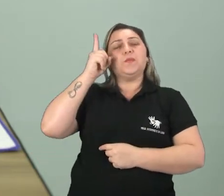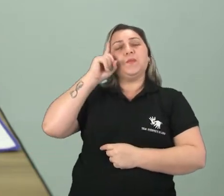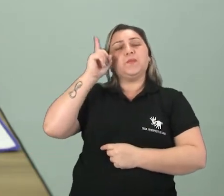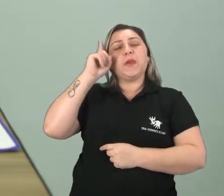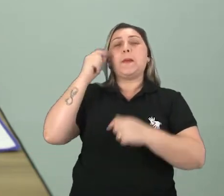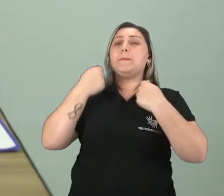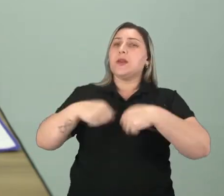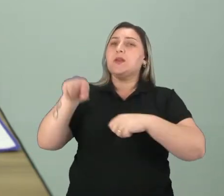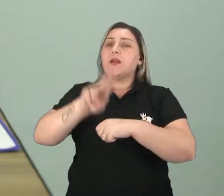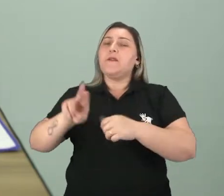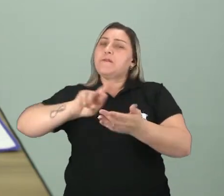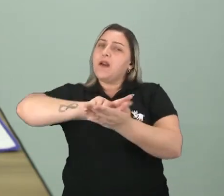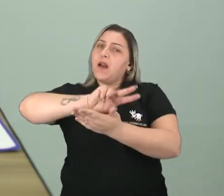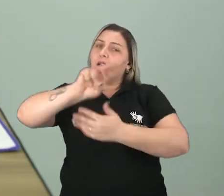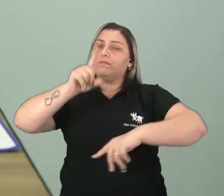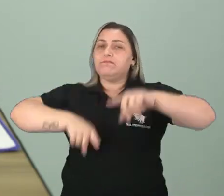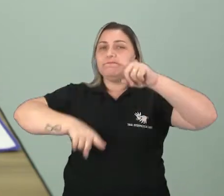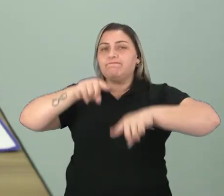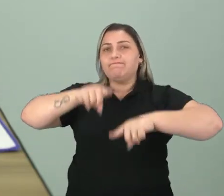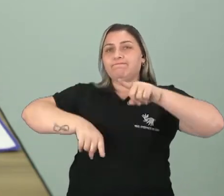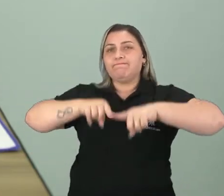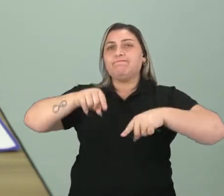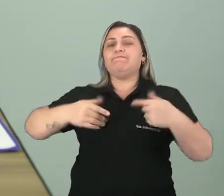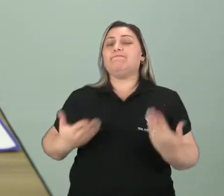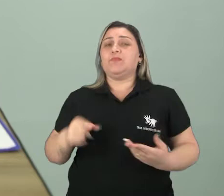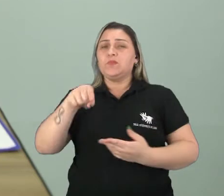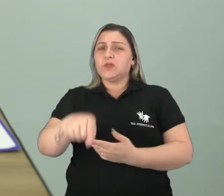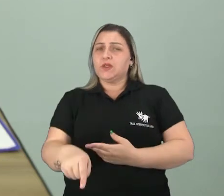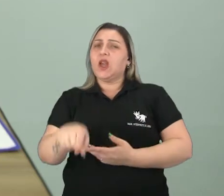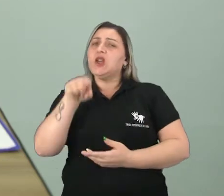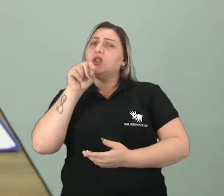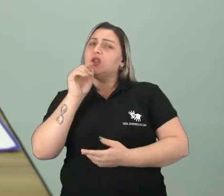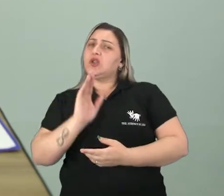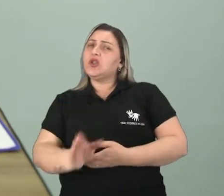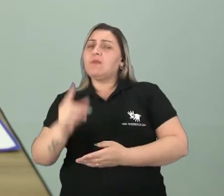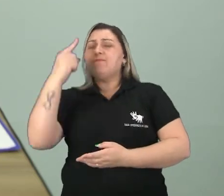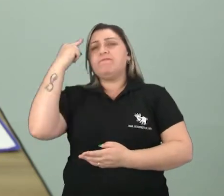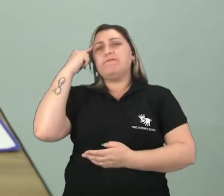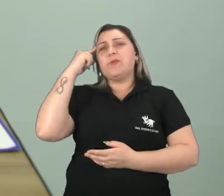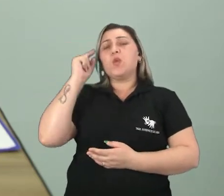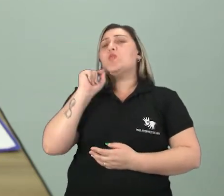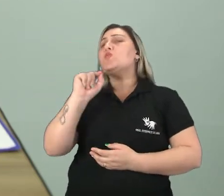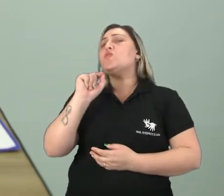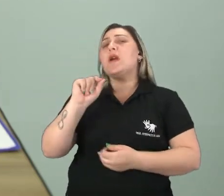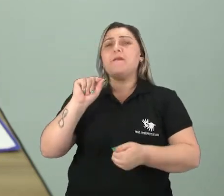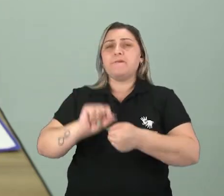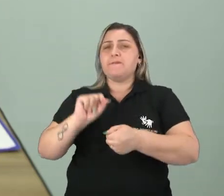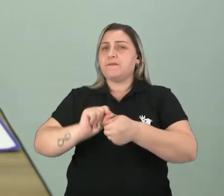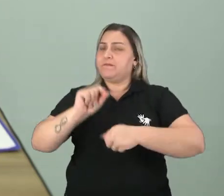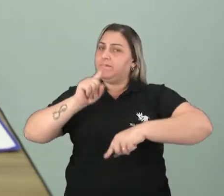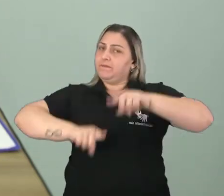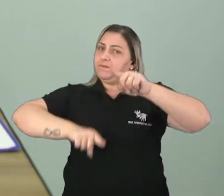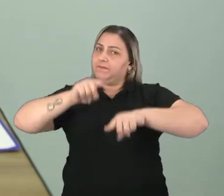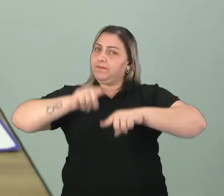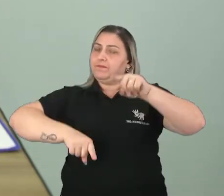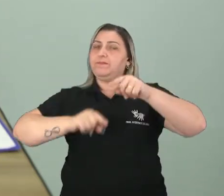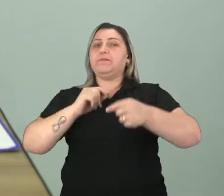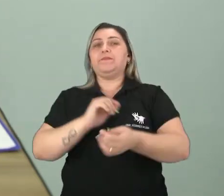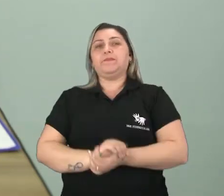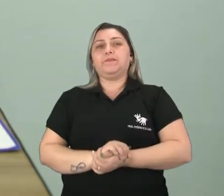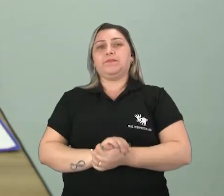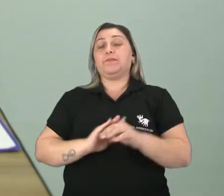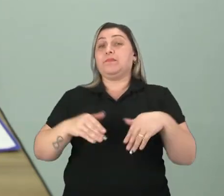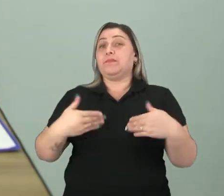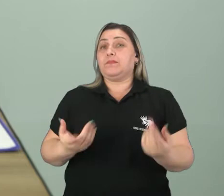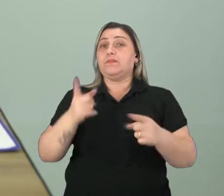precisamos utilizar vários objetos você já pararam para pensar no que são feitos esses objetos